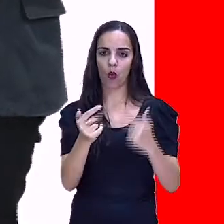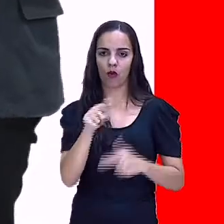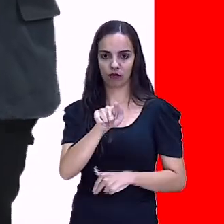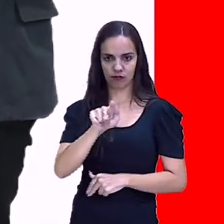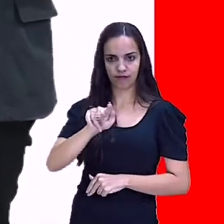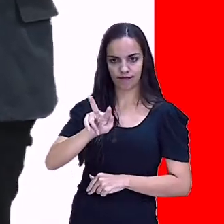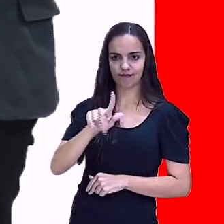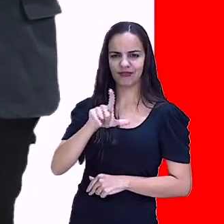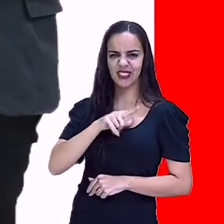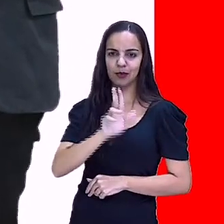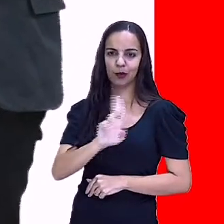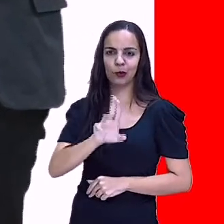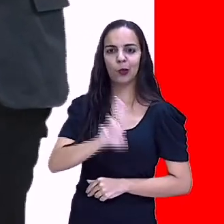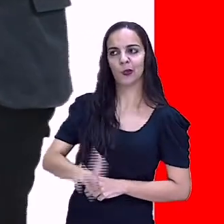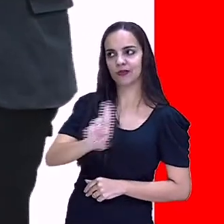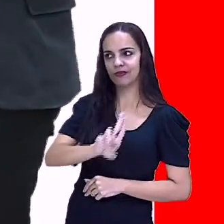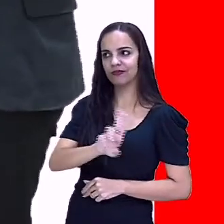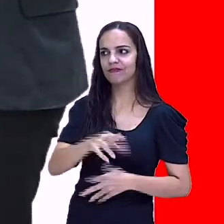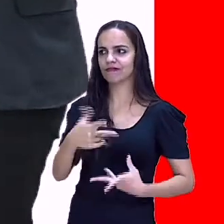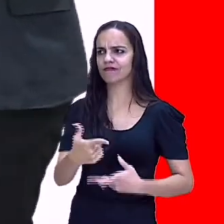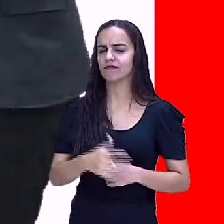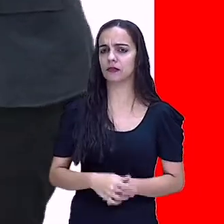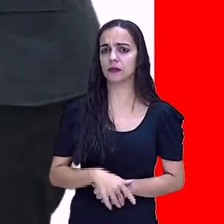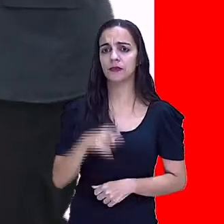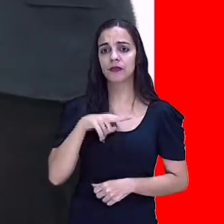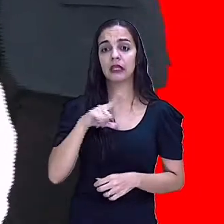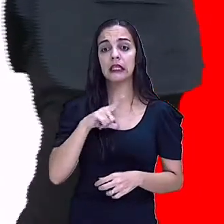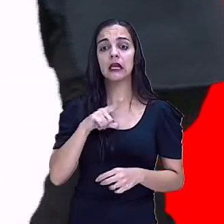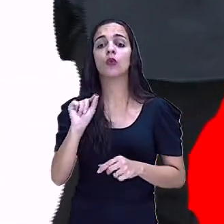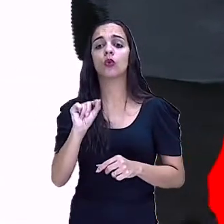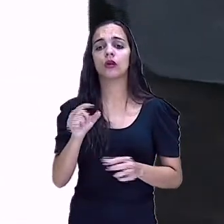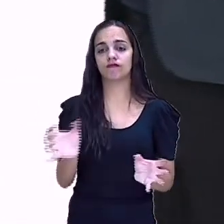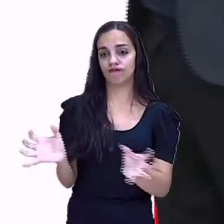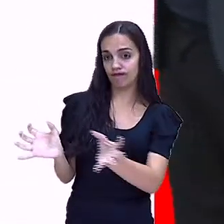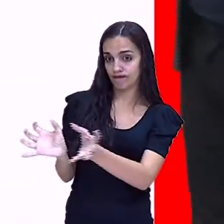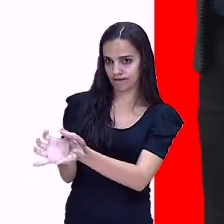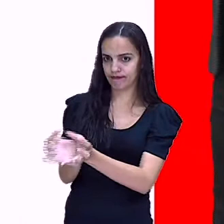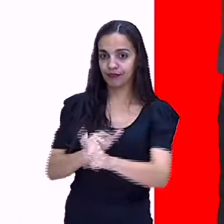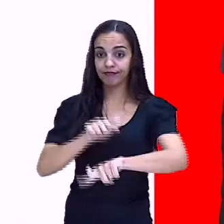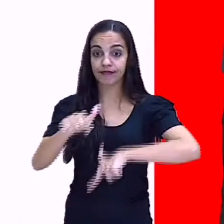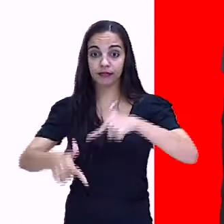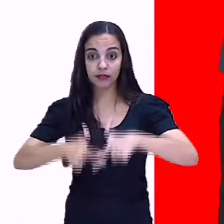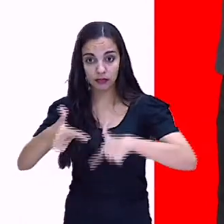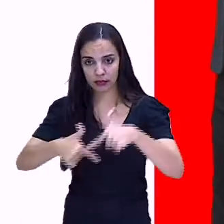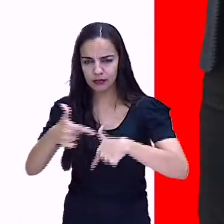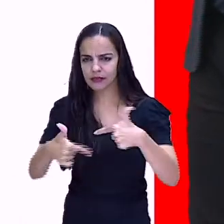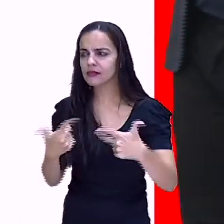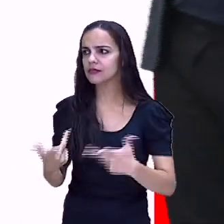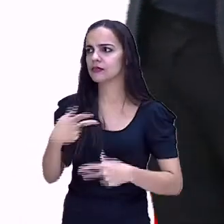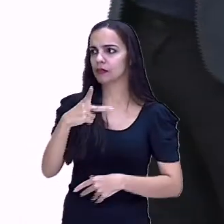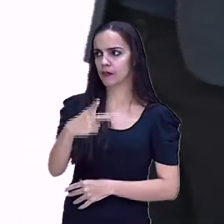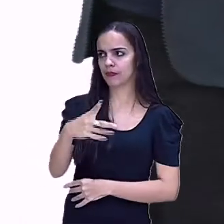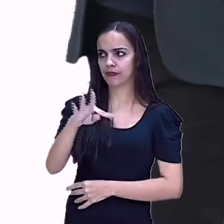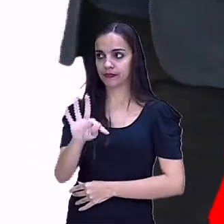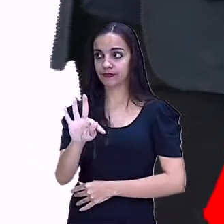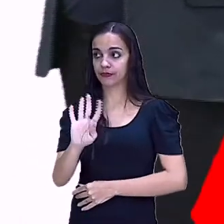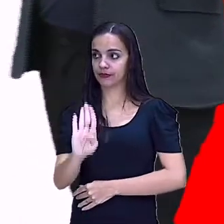Valadares. O Partido Trabalhista Brasileiro, PTB,